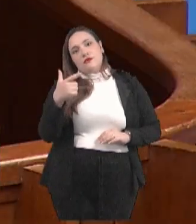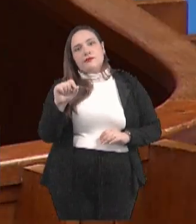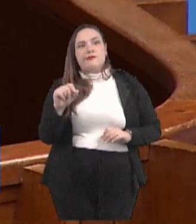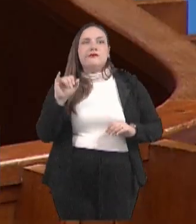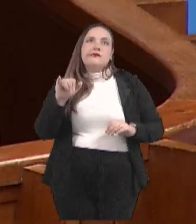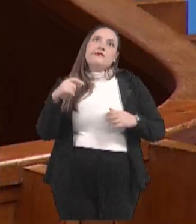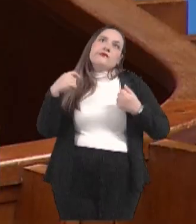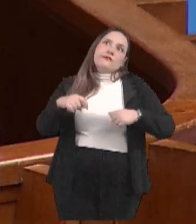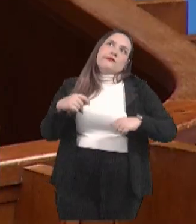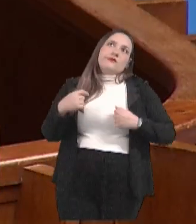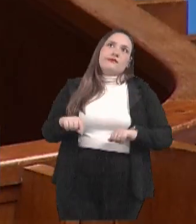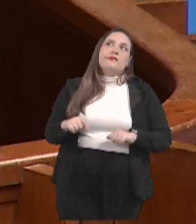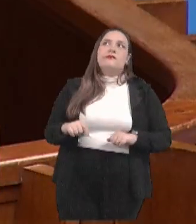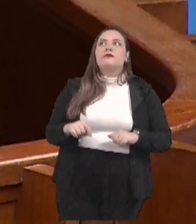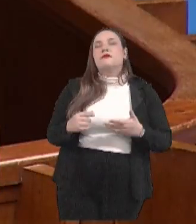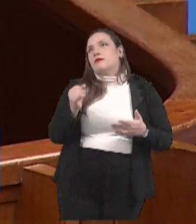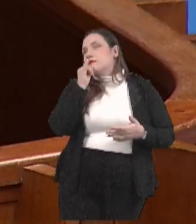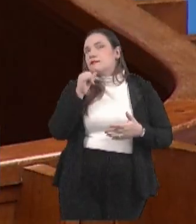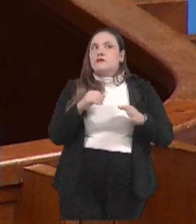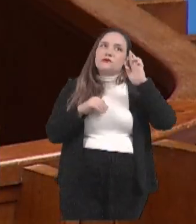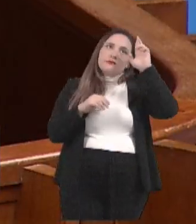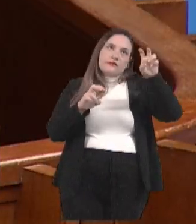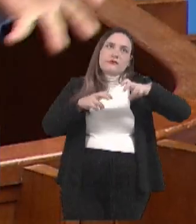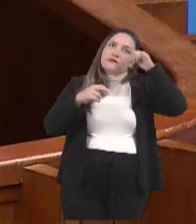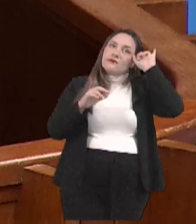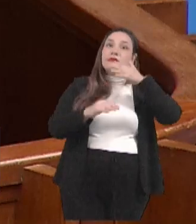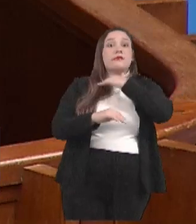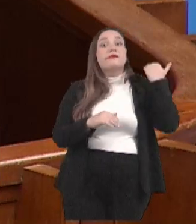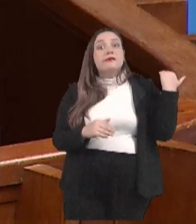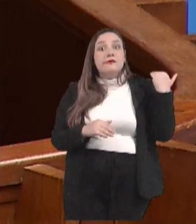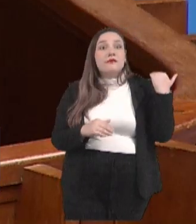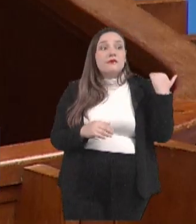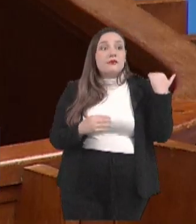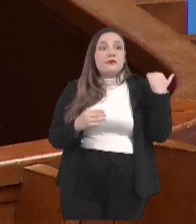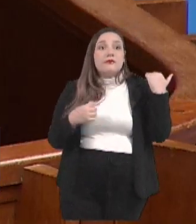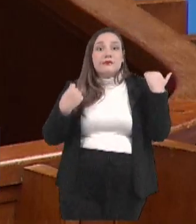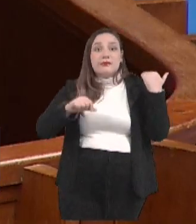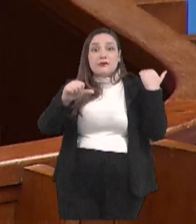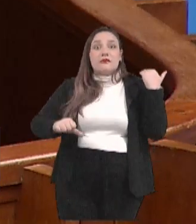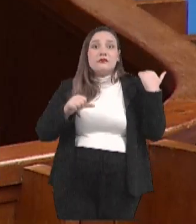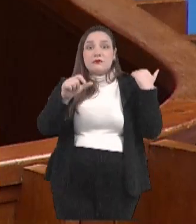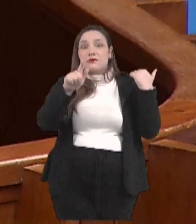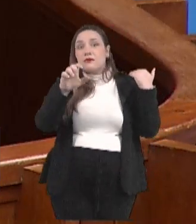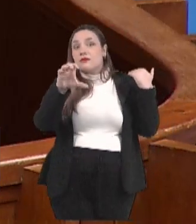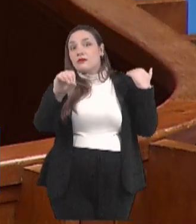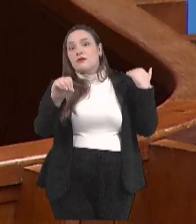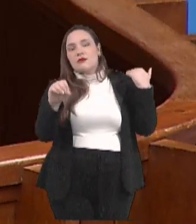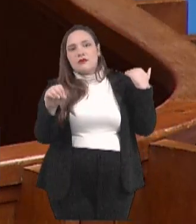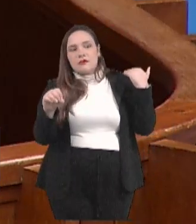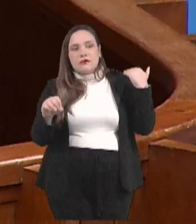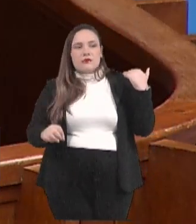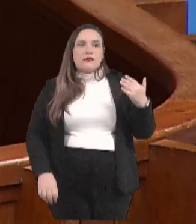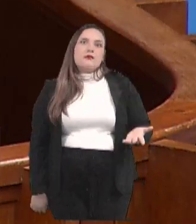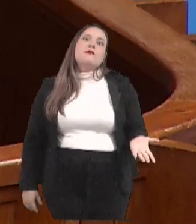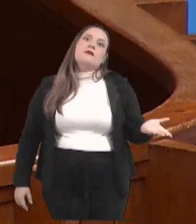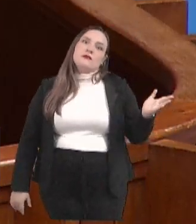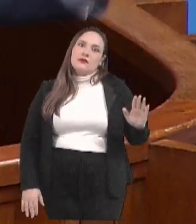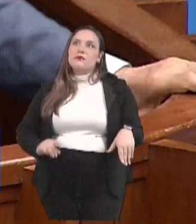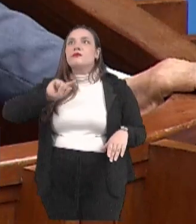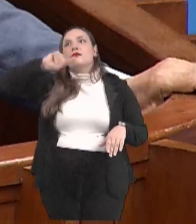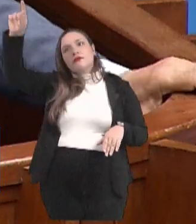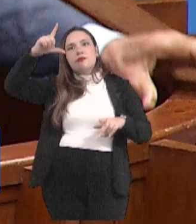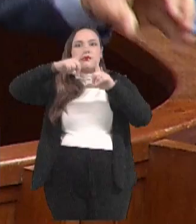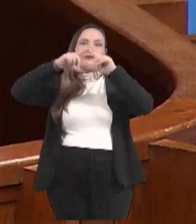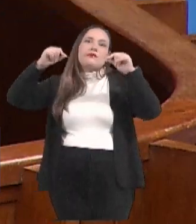se morre, você tem que mudar a forma do GEL, está centralizado em